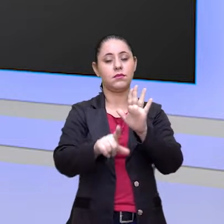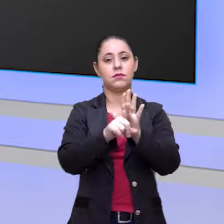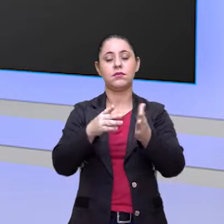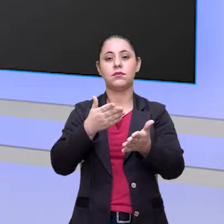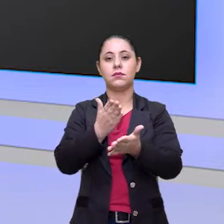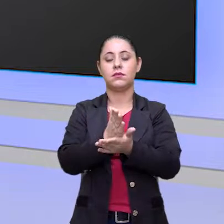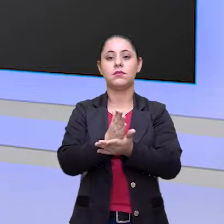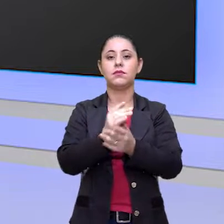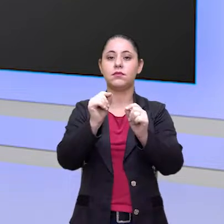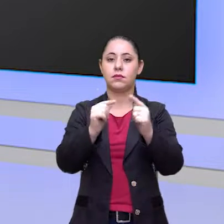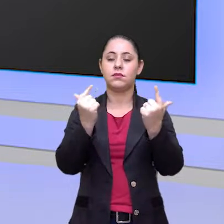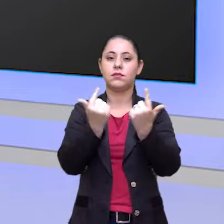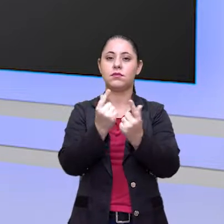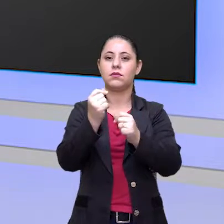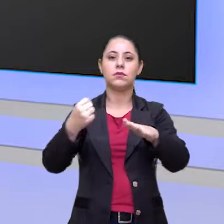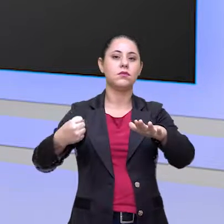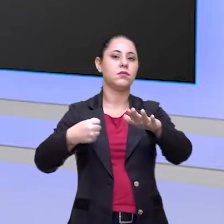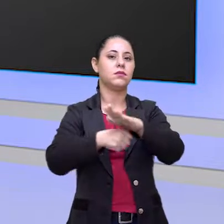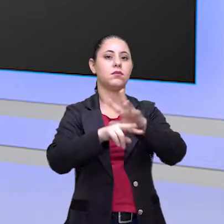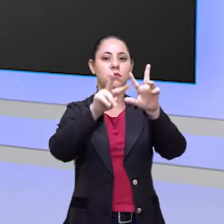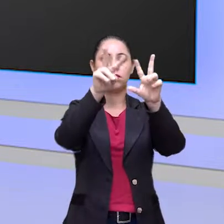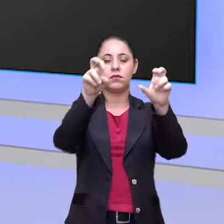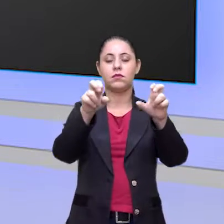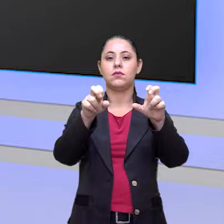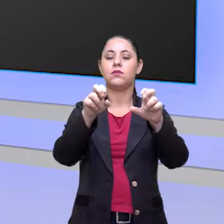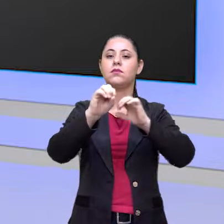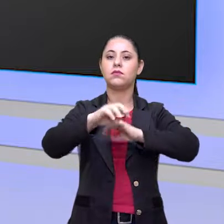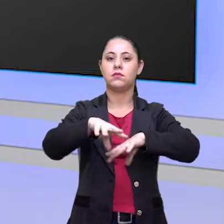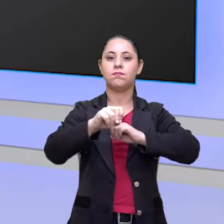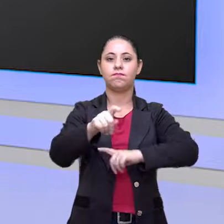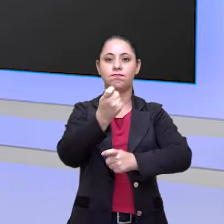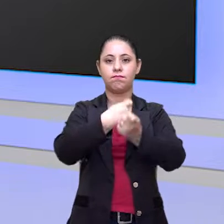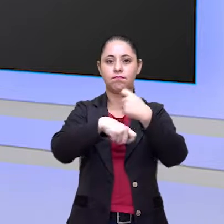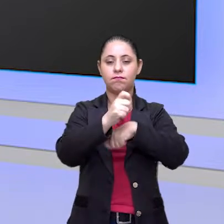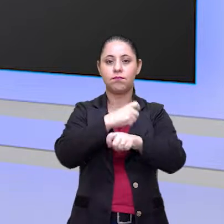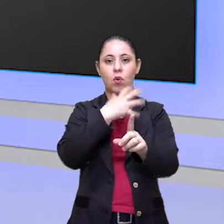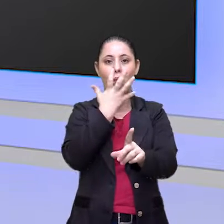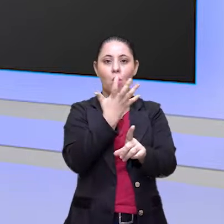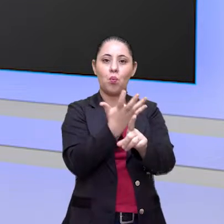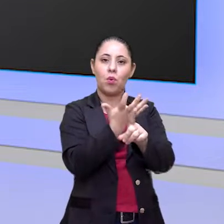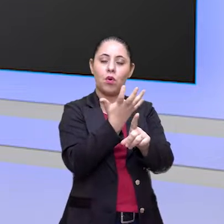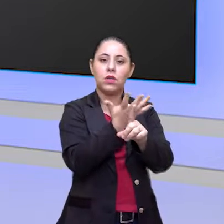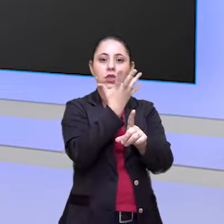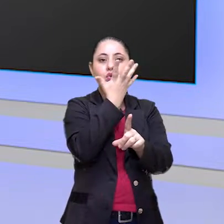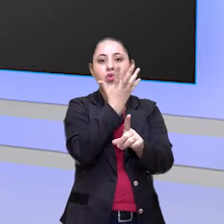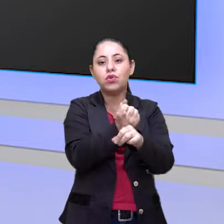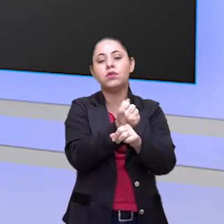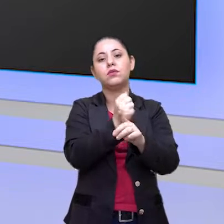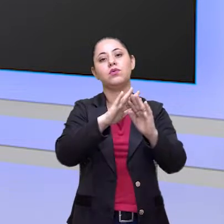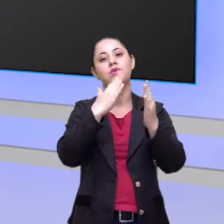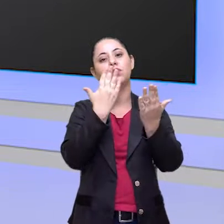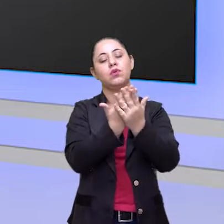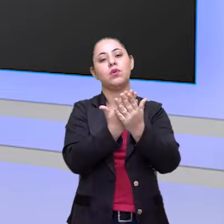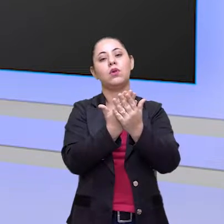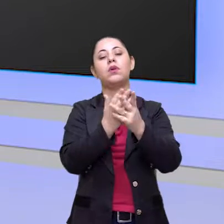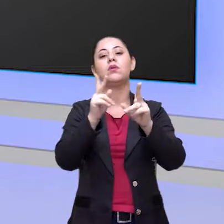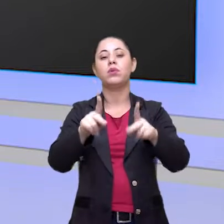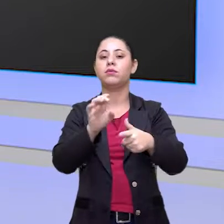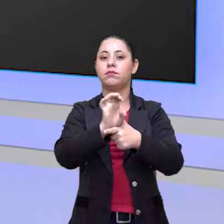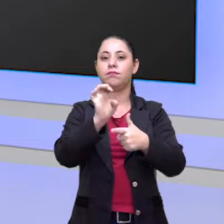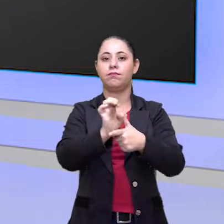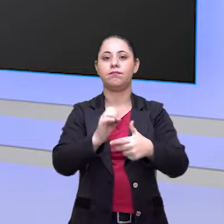Projeto de lei aprovado na Alemes prevê inclusão do tema educação financeira nos componentes curriculares das